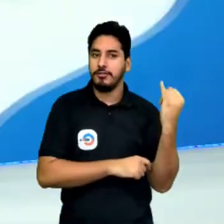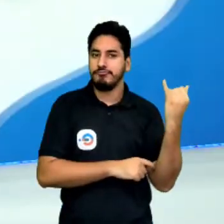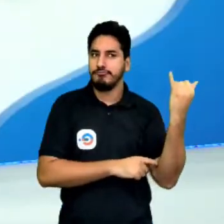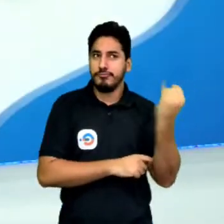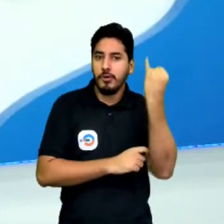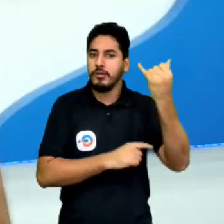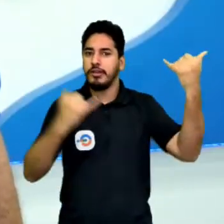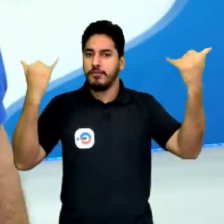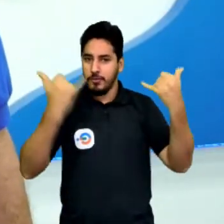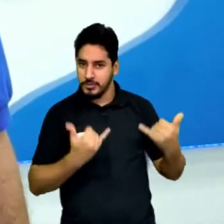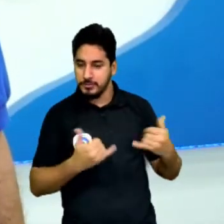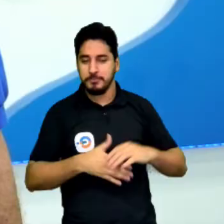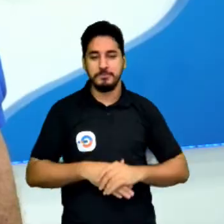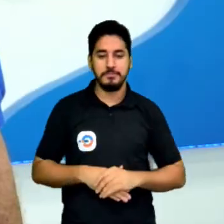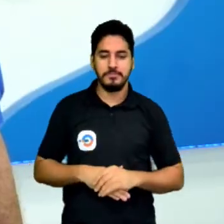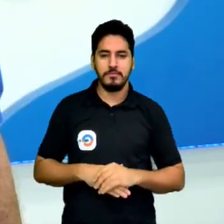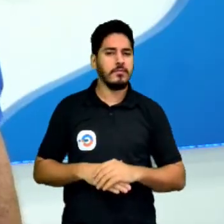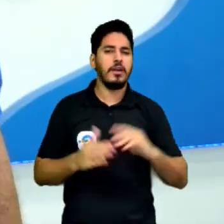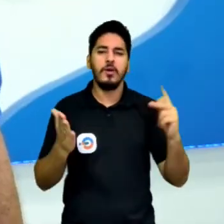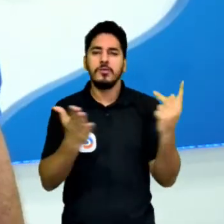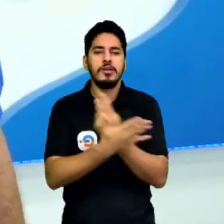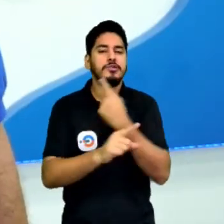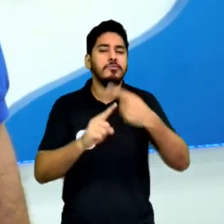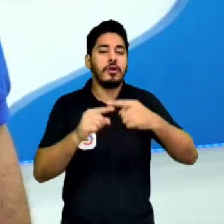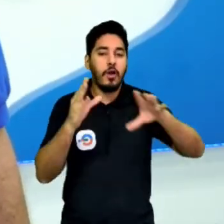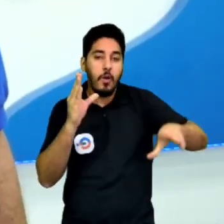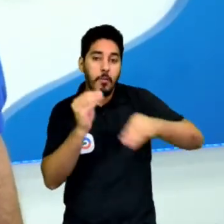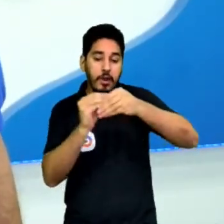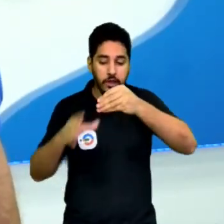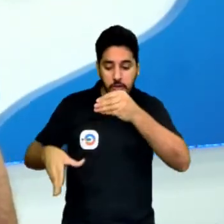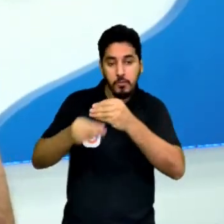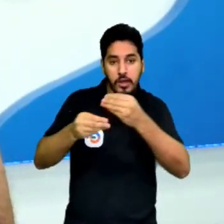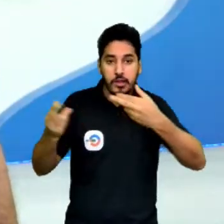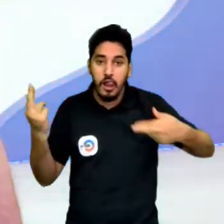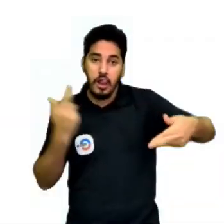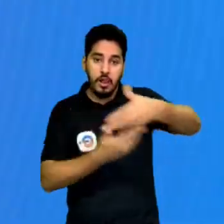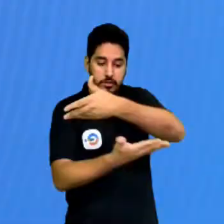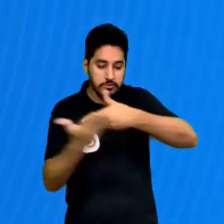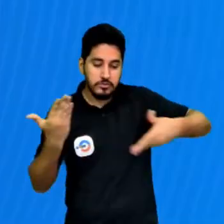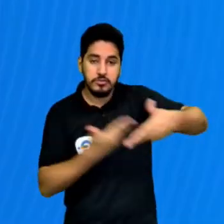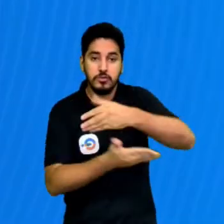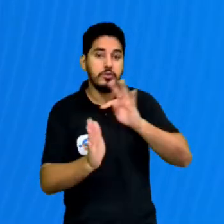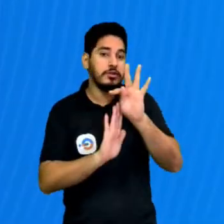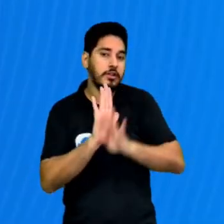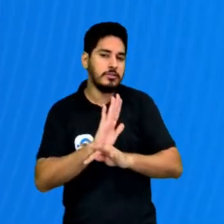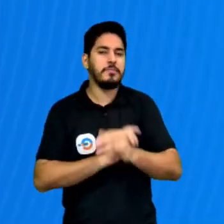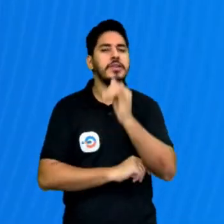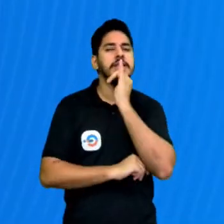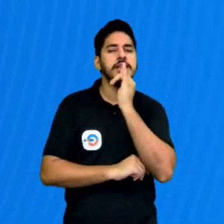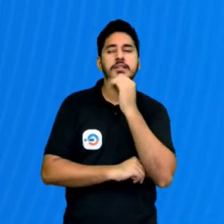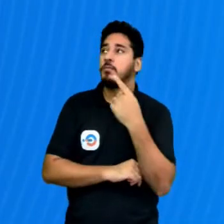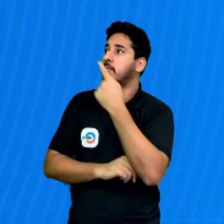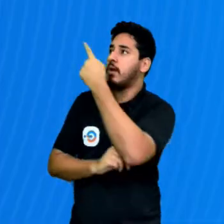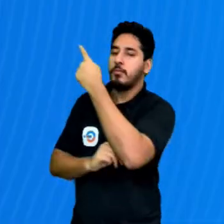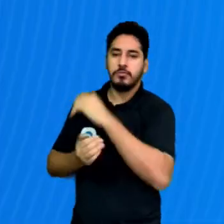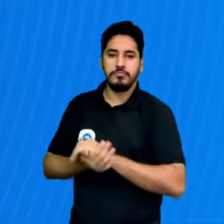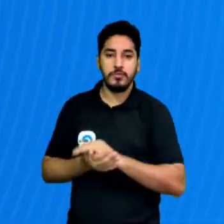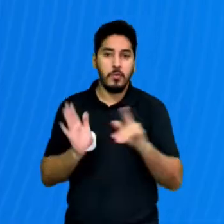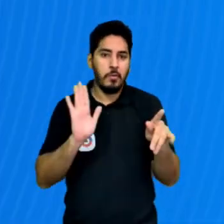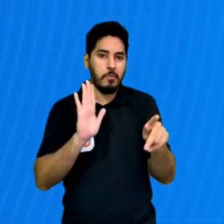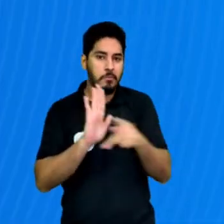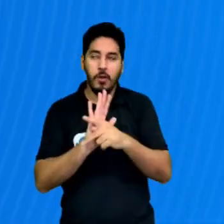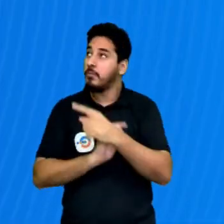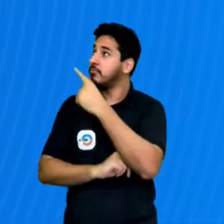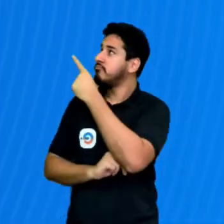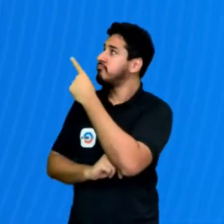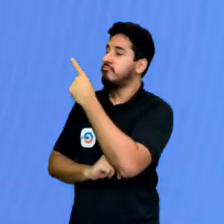importantes. Isso acontece porque elas se completam e se relacionam ao longo do texto. Nesse exemplo, Batman veio sozinho,